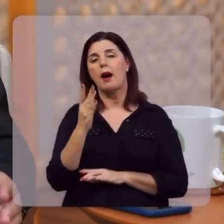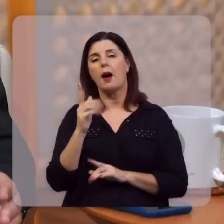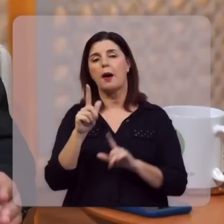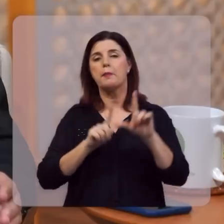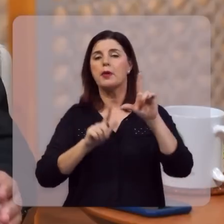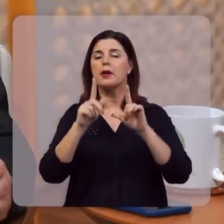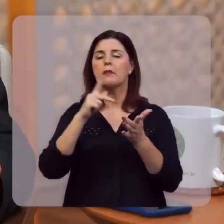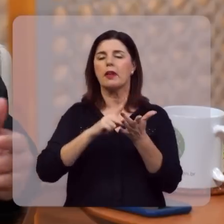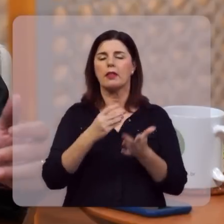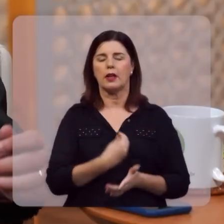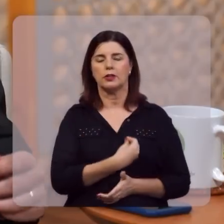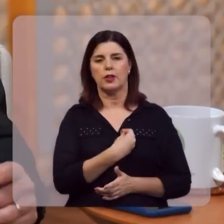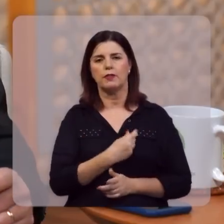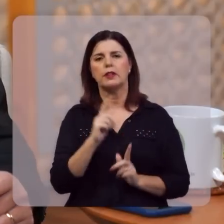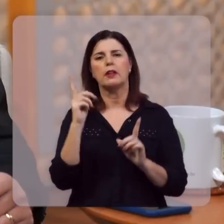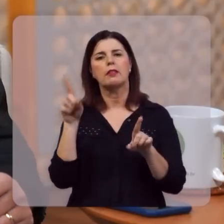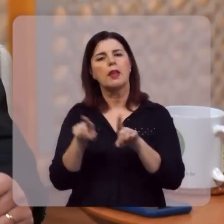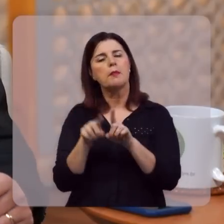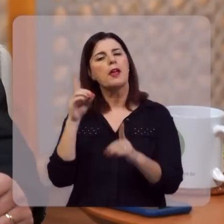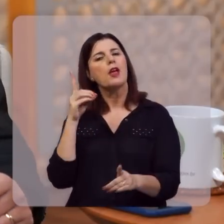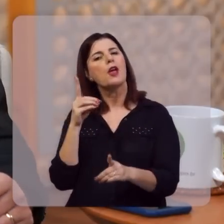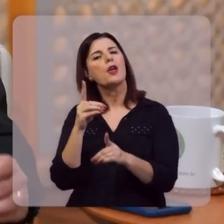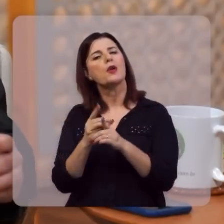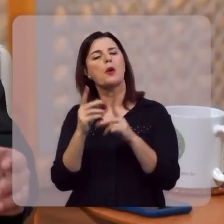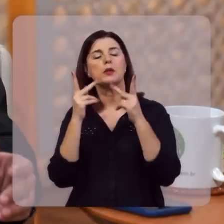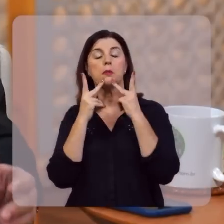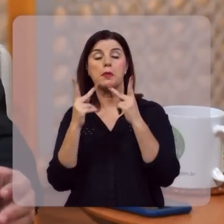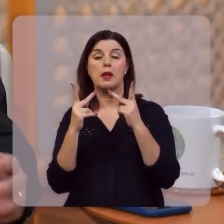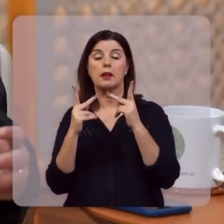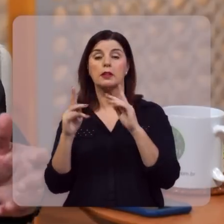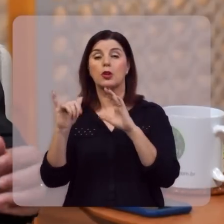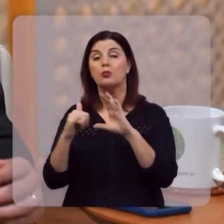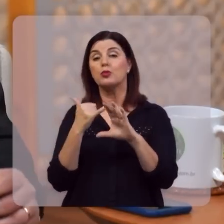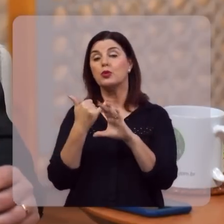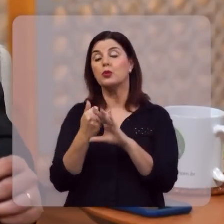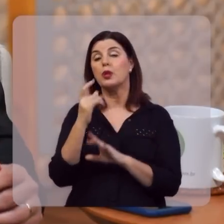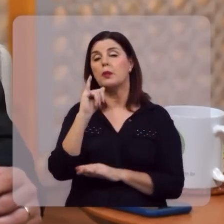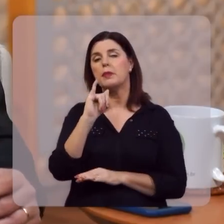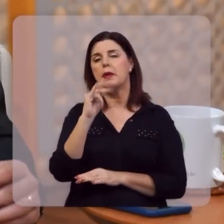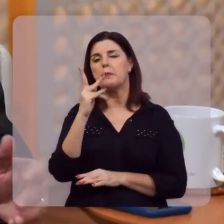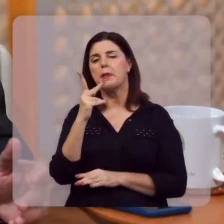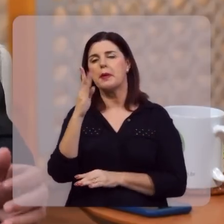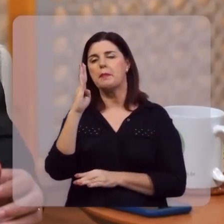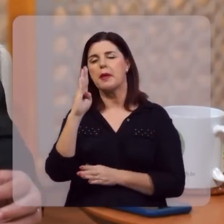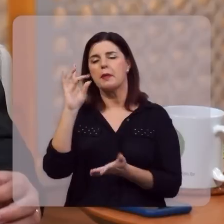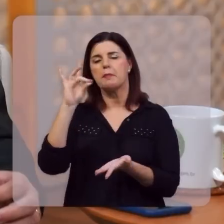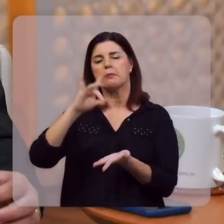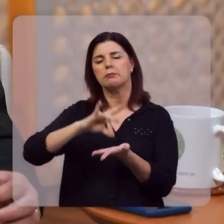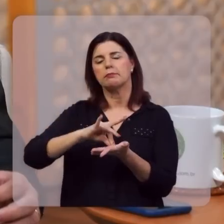youtube.com/programa Verdade e Vida. Você também encontra as mensagens no YouTube da Igreja Presbiteriana do Brasil,